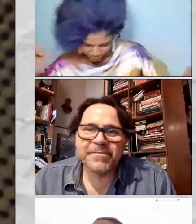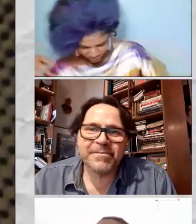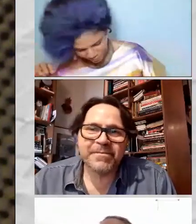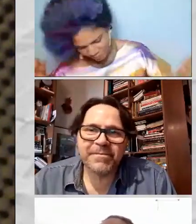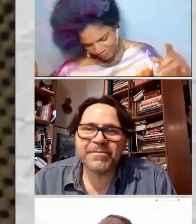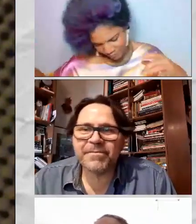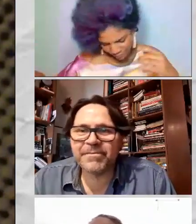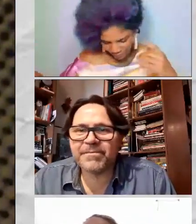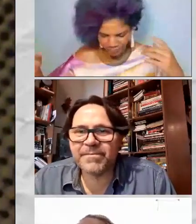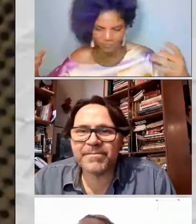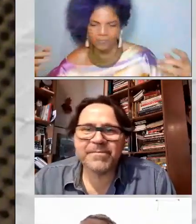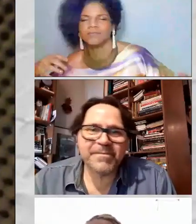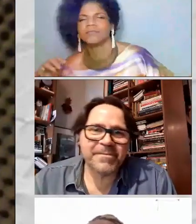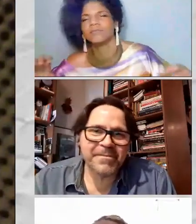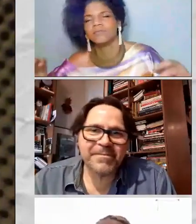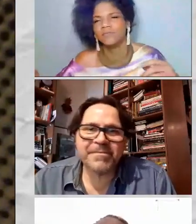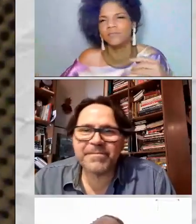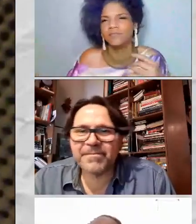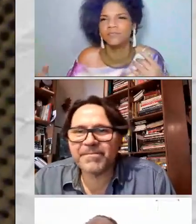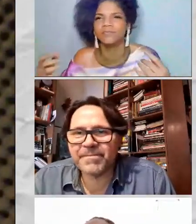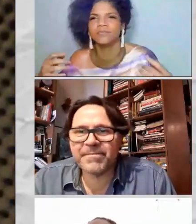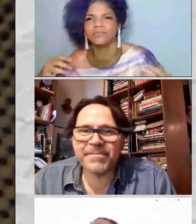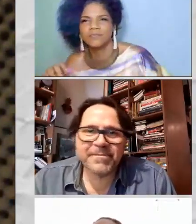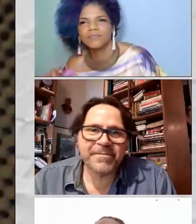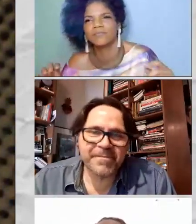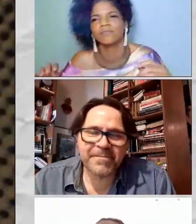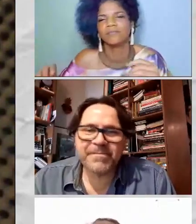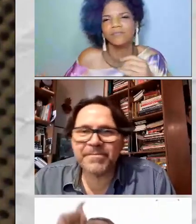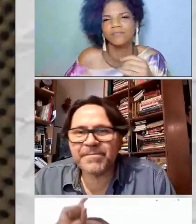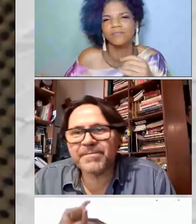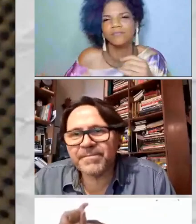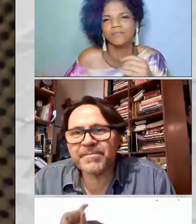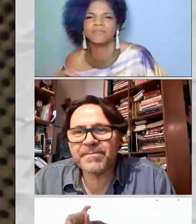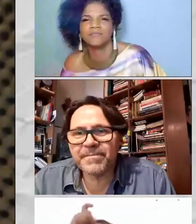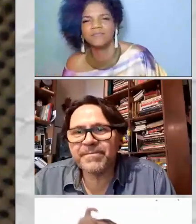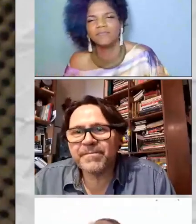da verdade de zumbi, meu pai,